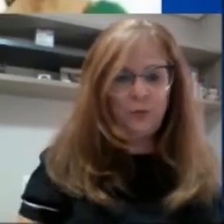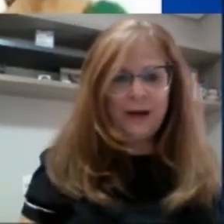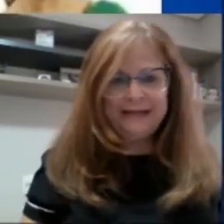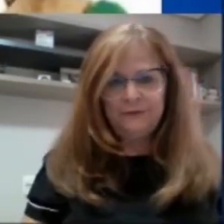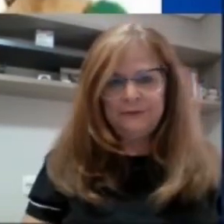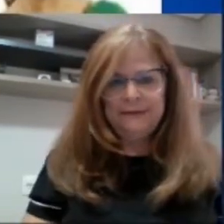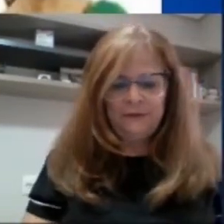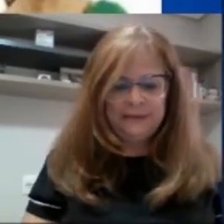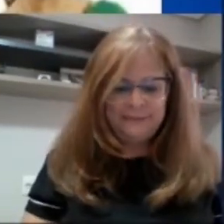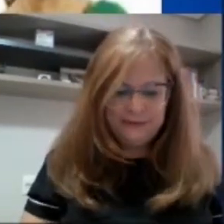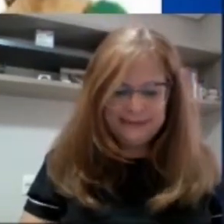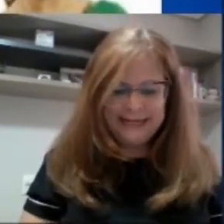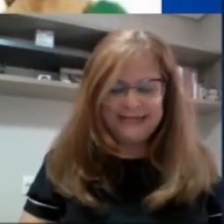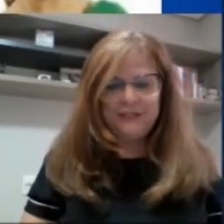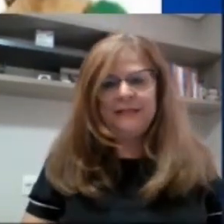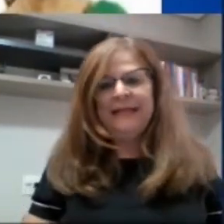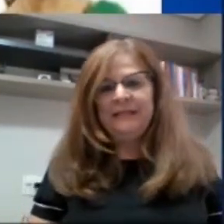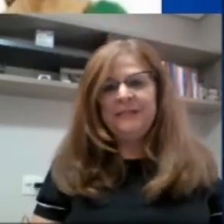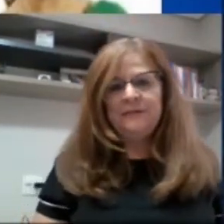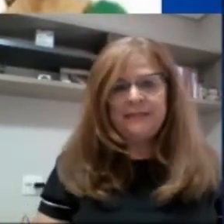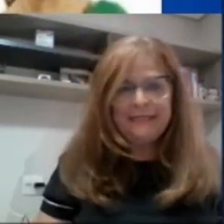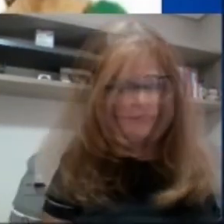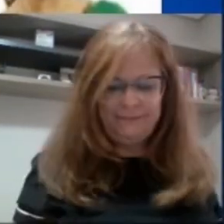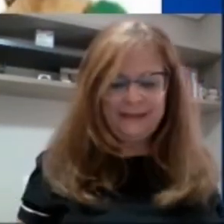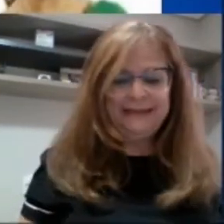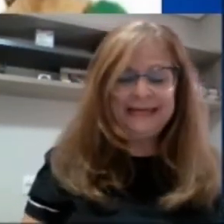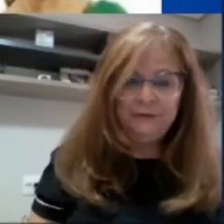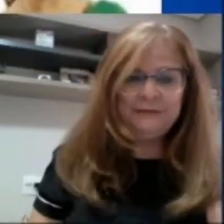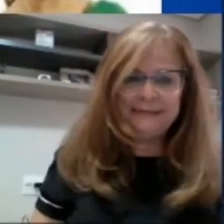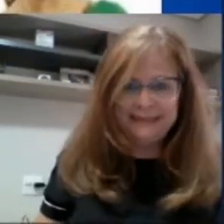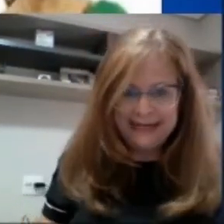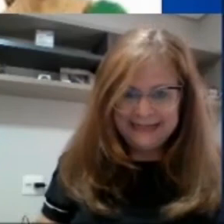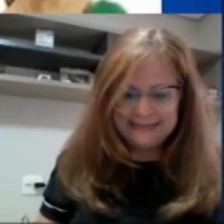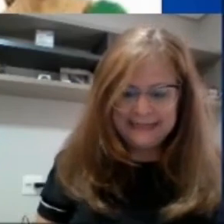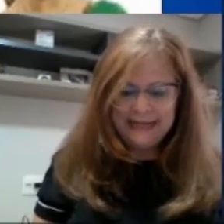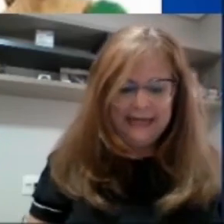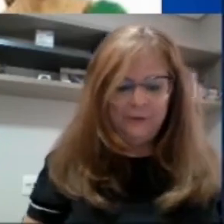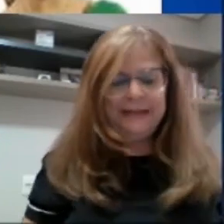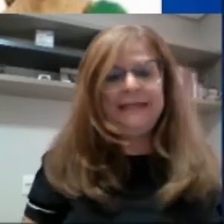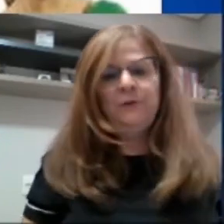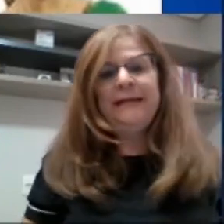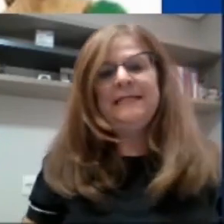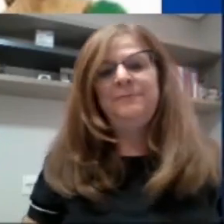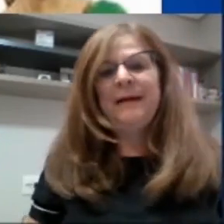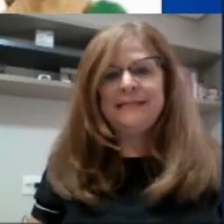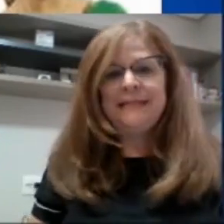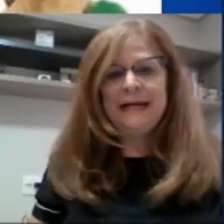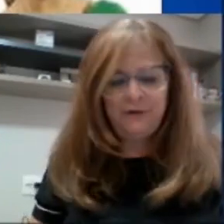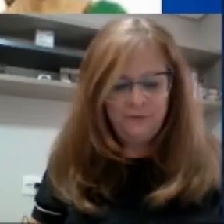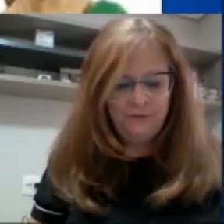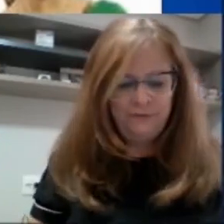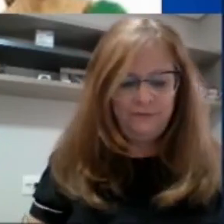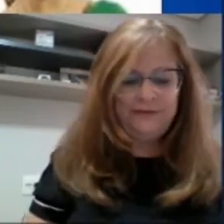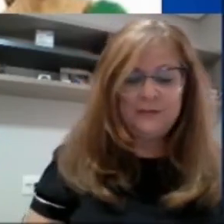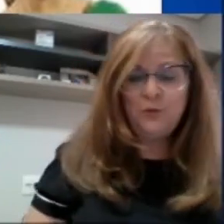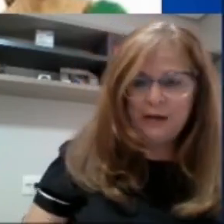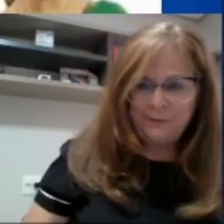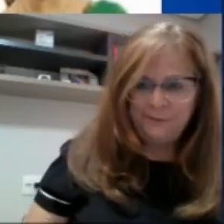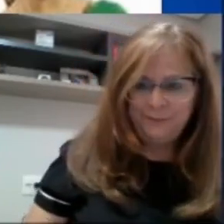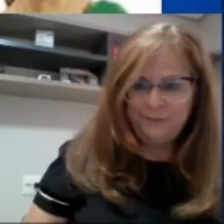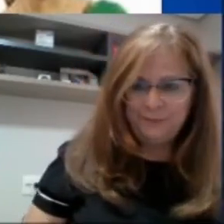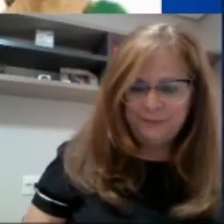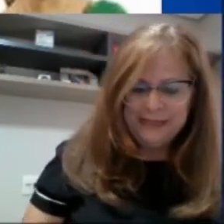Segundo Quadros, em 2007, ele diz o seguinte, que a língua de sinais é uma língua espacial